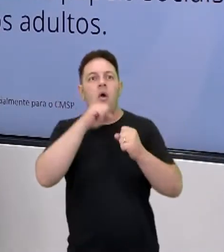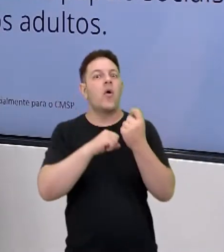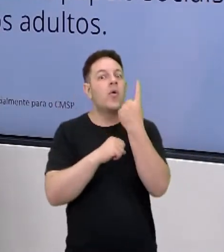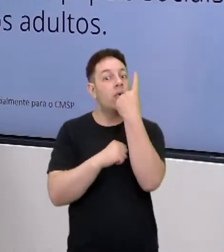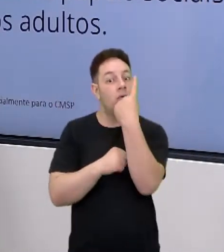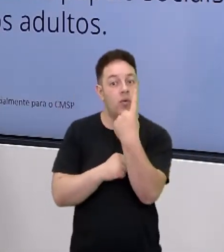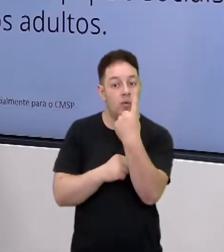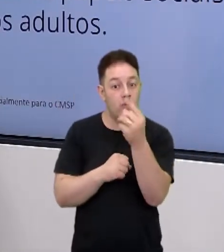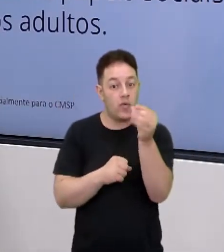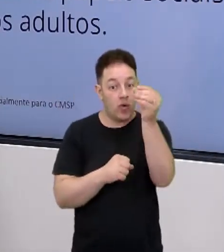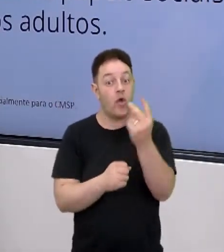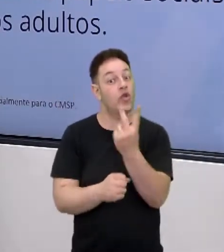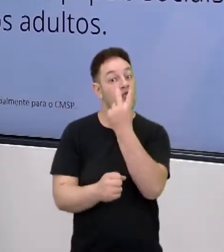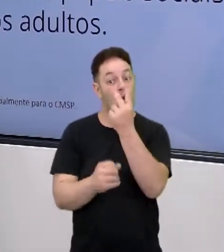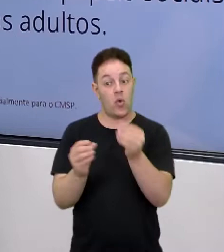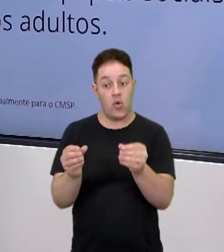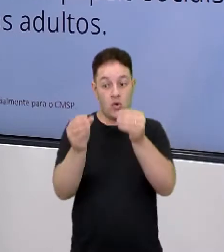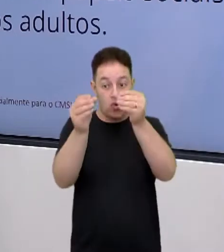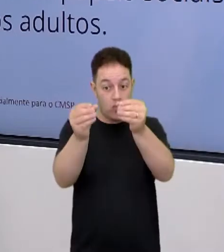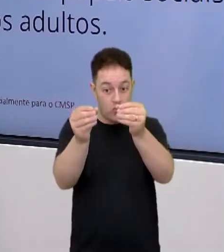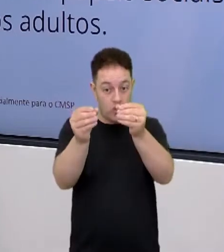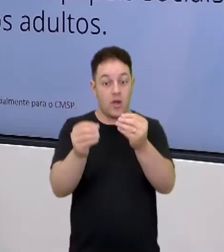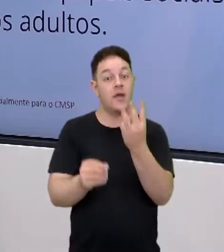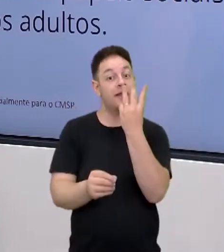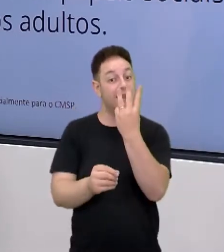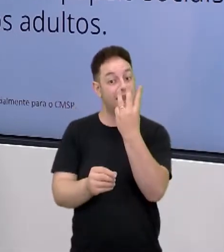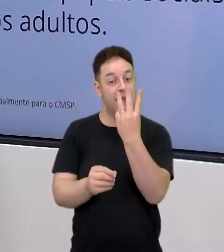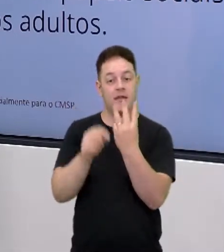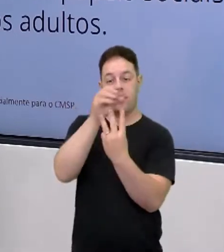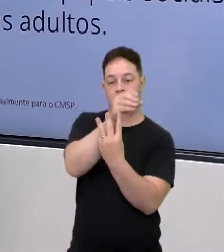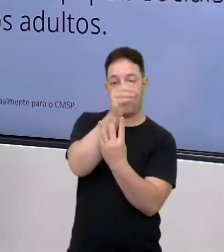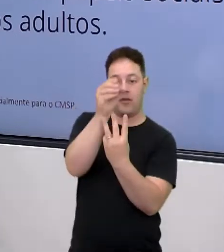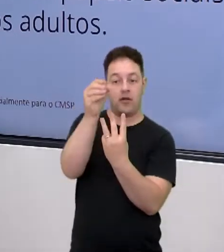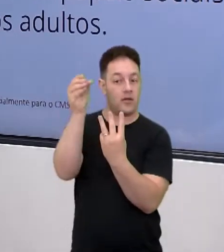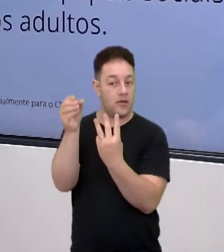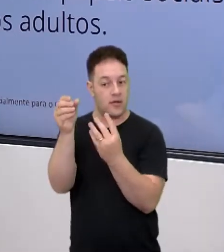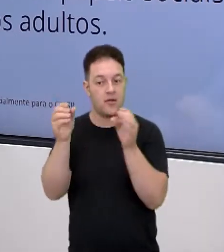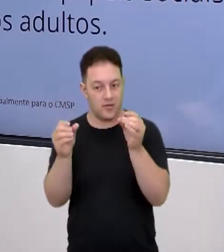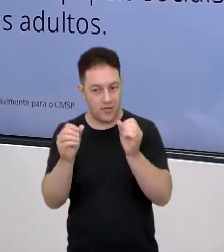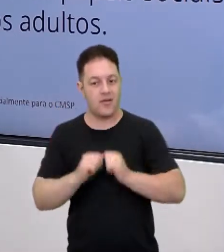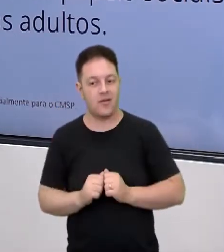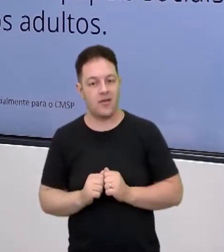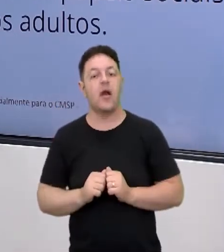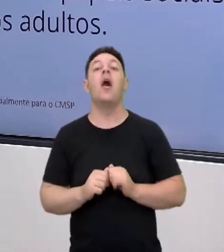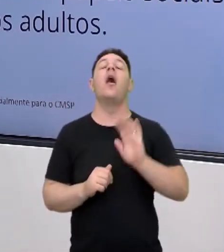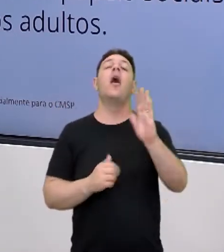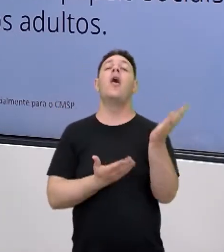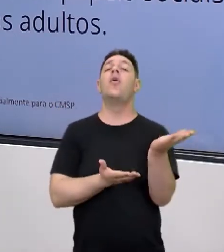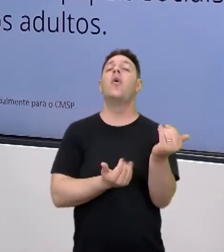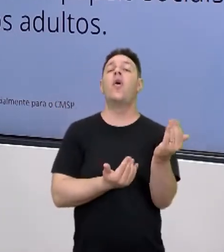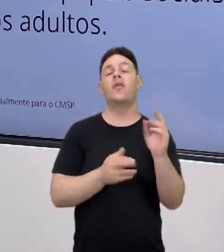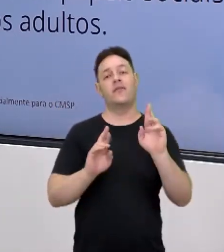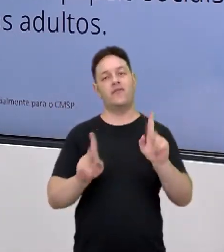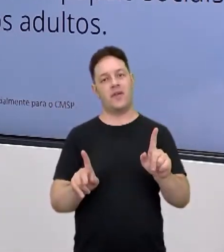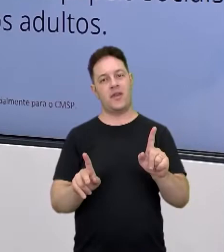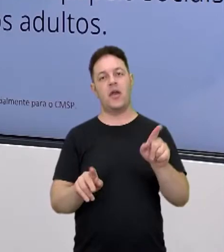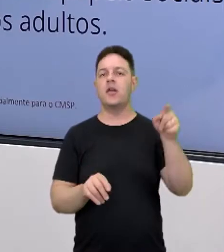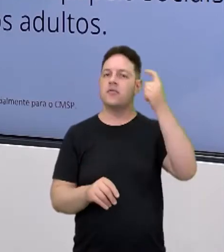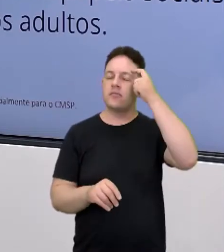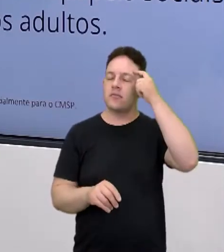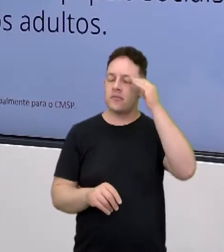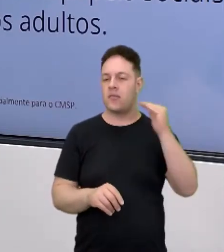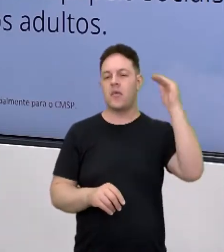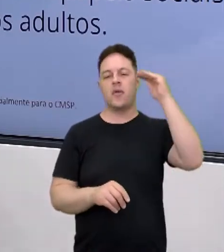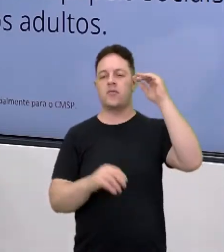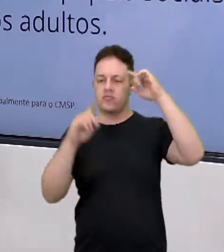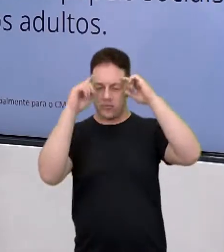1, 2, 3, 3 coisas, né? O adolescente, ele já tem uma capacidade muito melhor